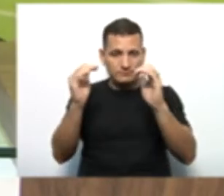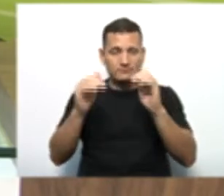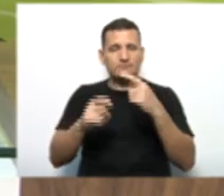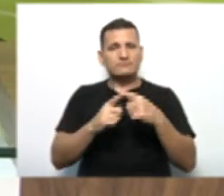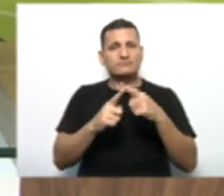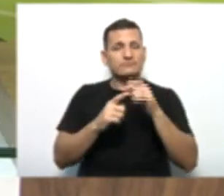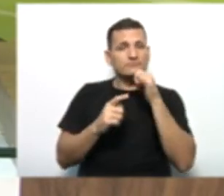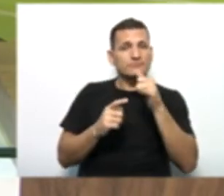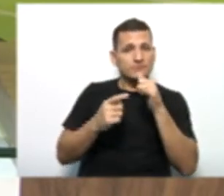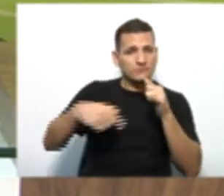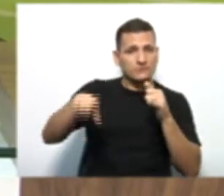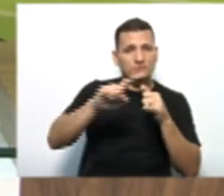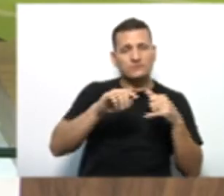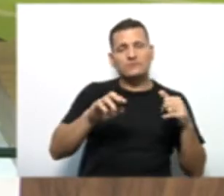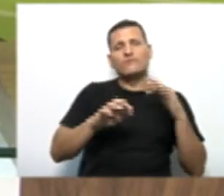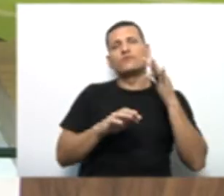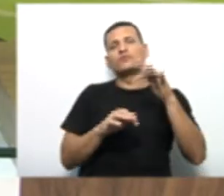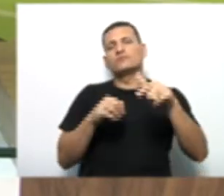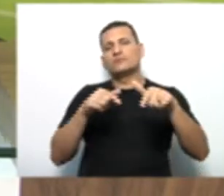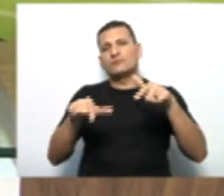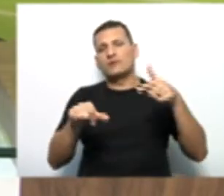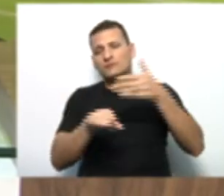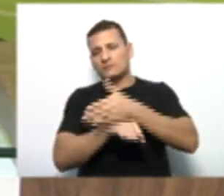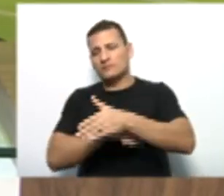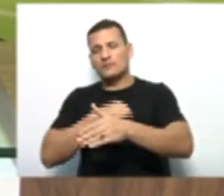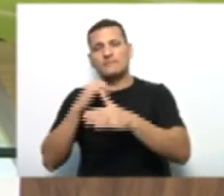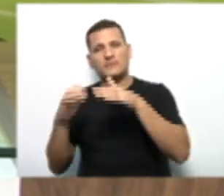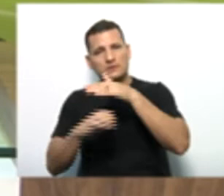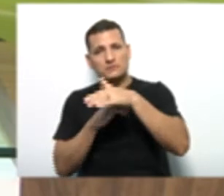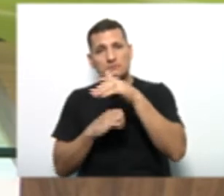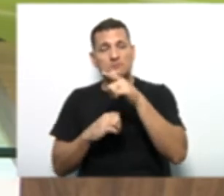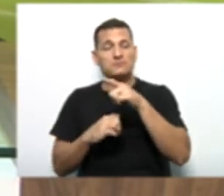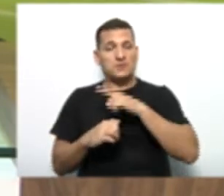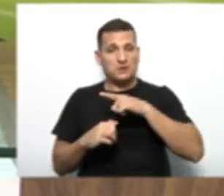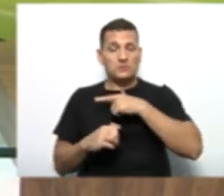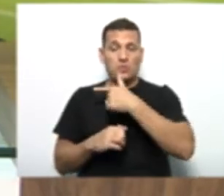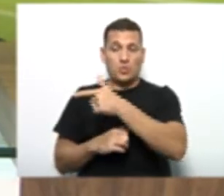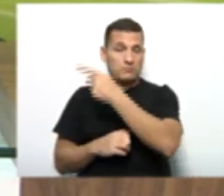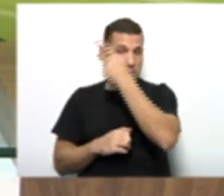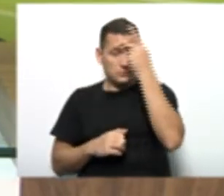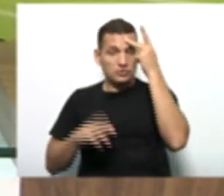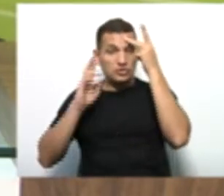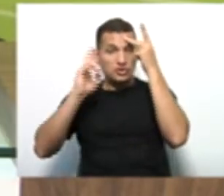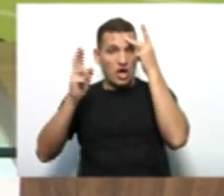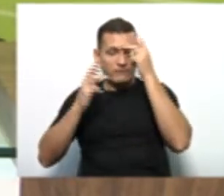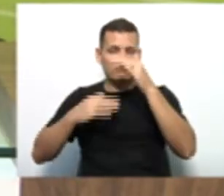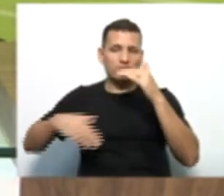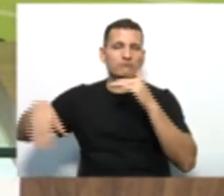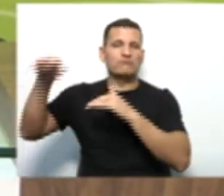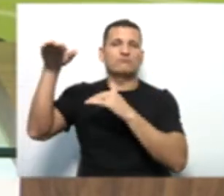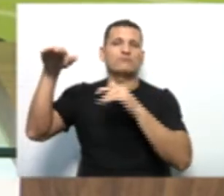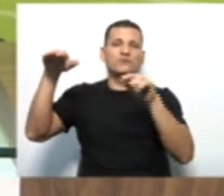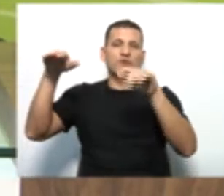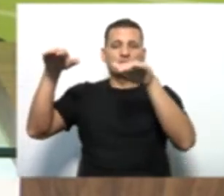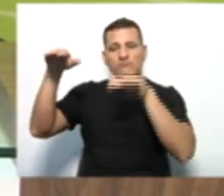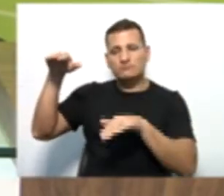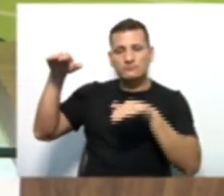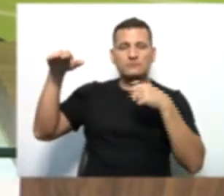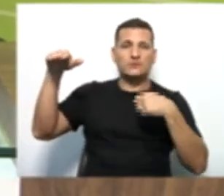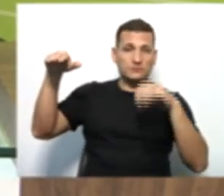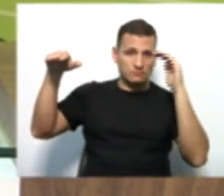numa empresa, vai existir uma pessoa que vai estar acima de você em relação à hierarquia e você vai ter que